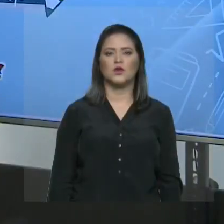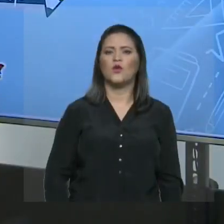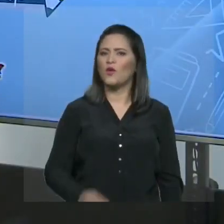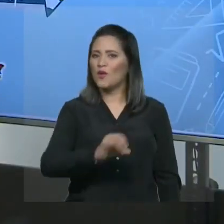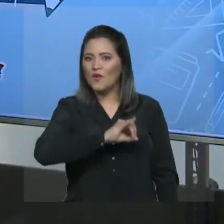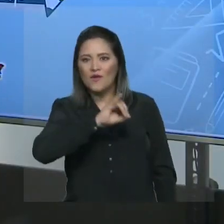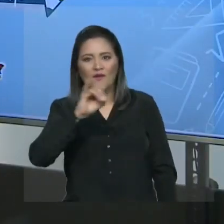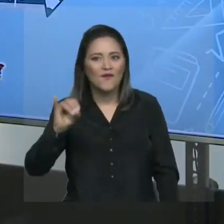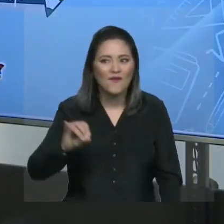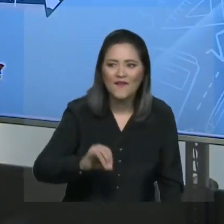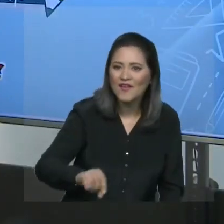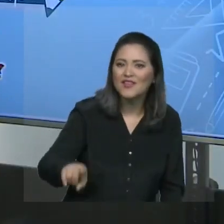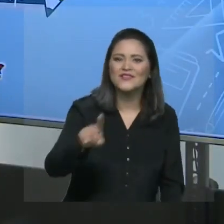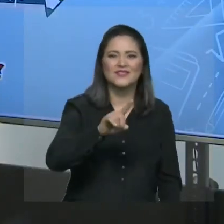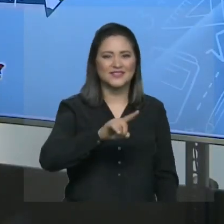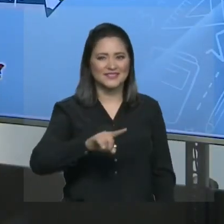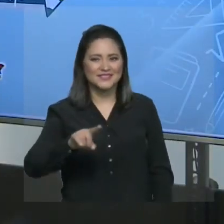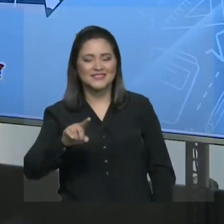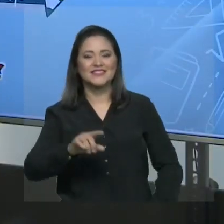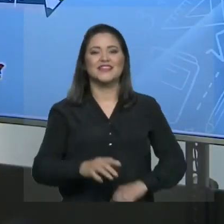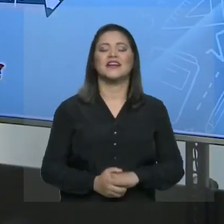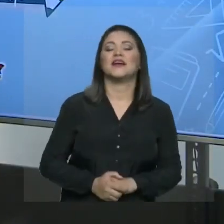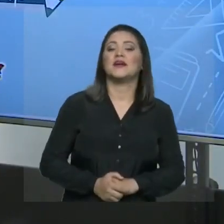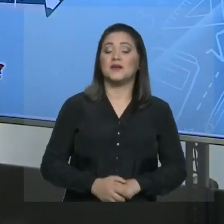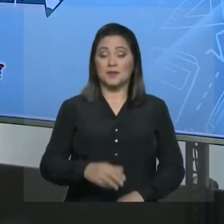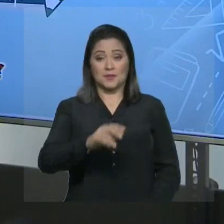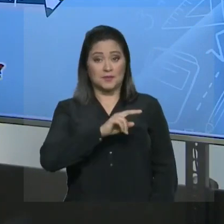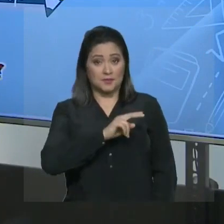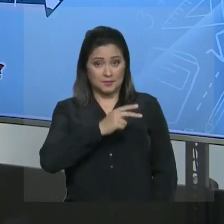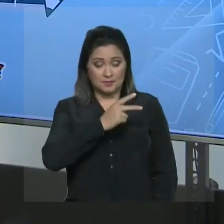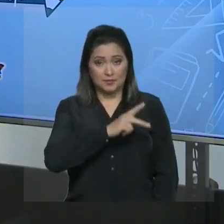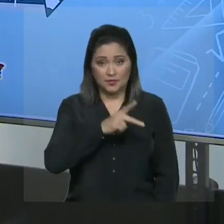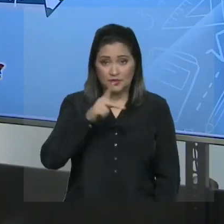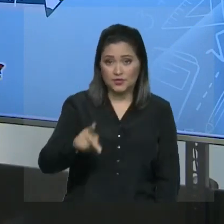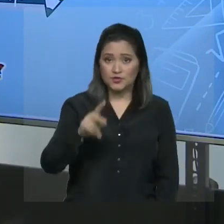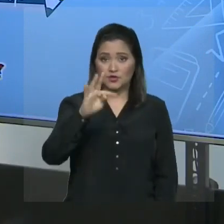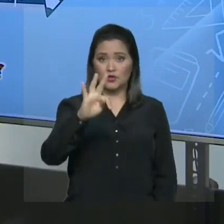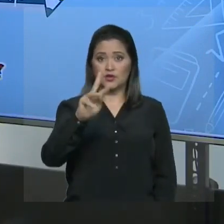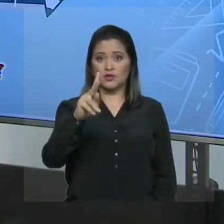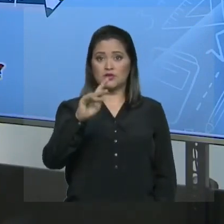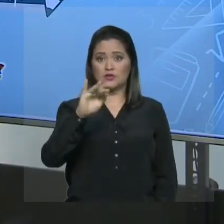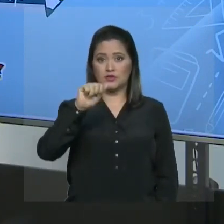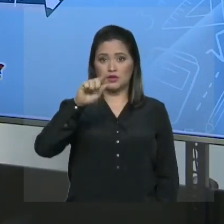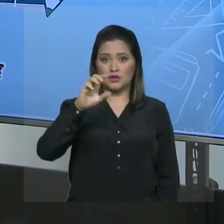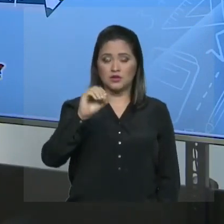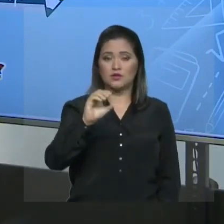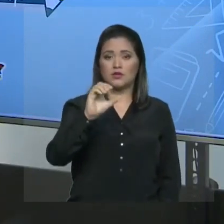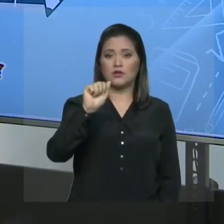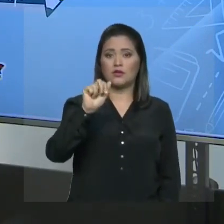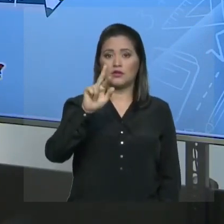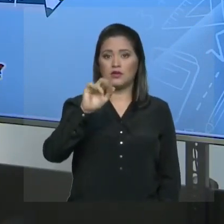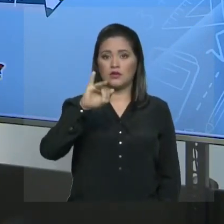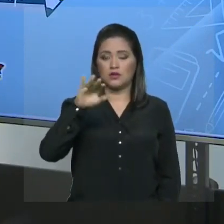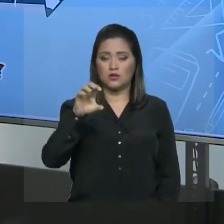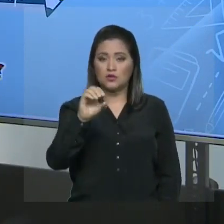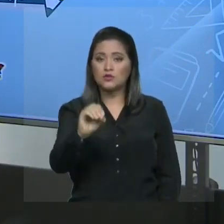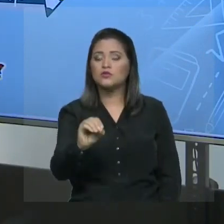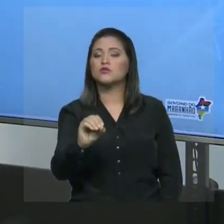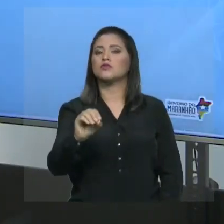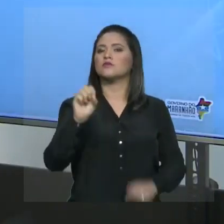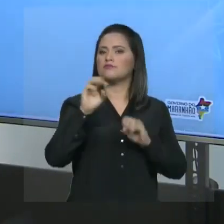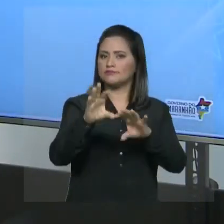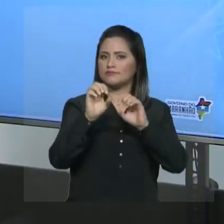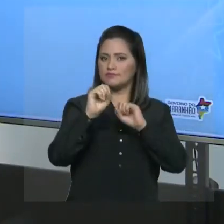minha turma maravilhosa? Beleza? Professor Thiago Araújo trazendo mais uma aula de matemática. Então, olha só, hoje nós